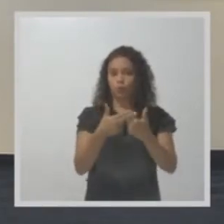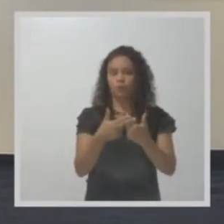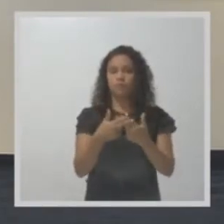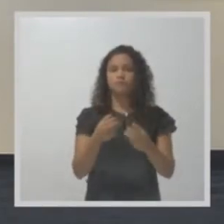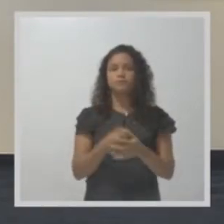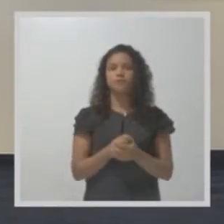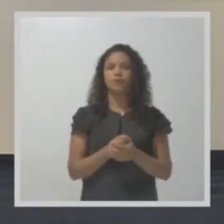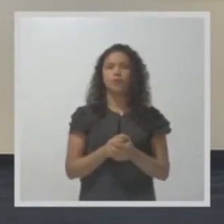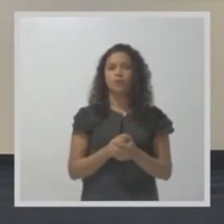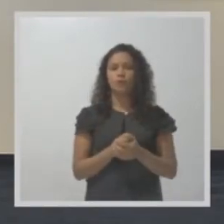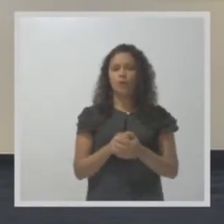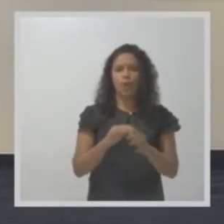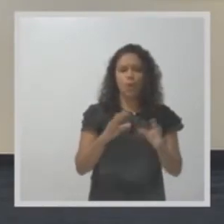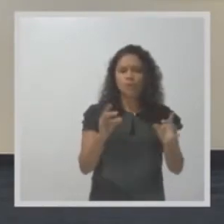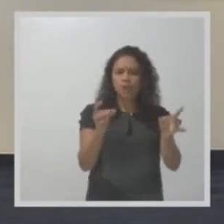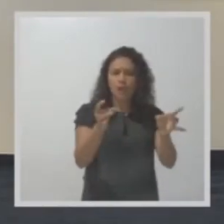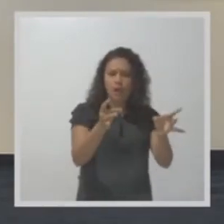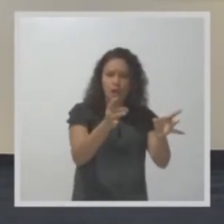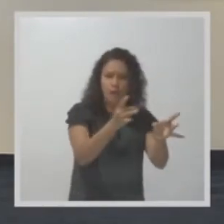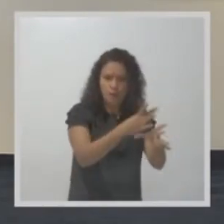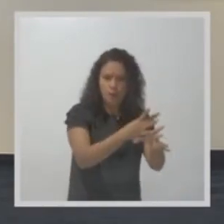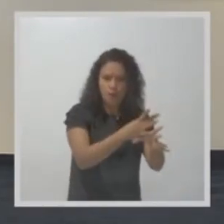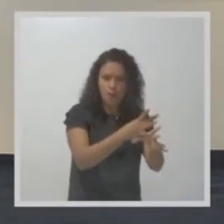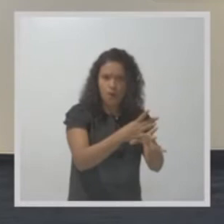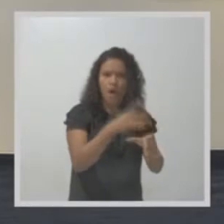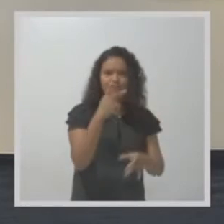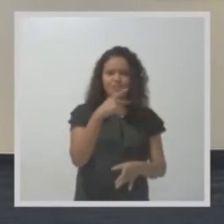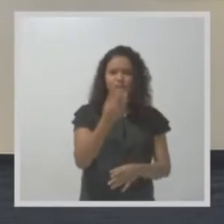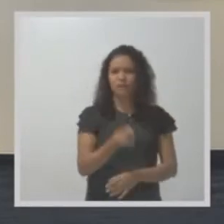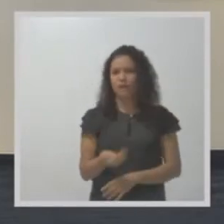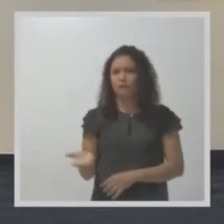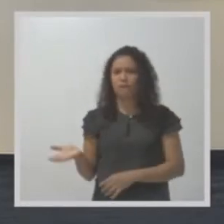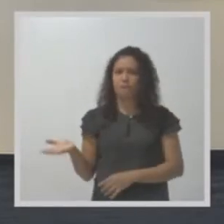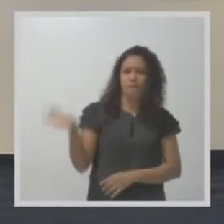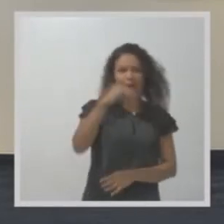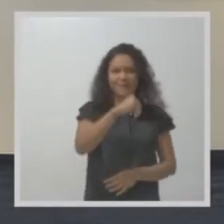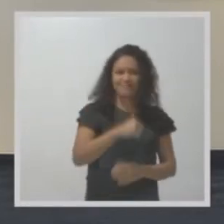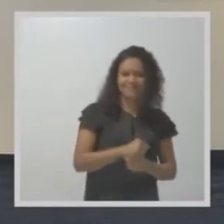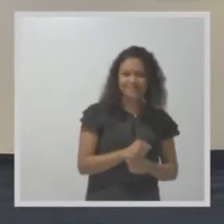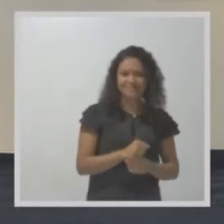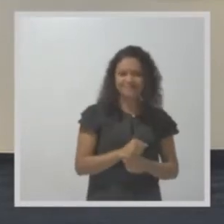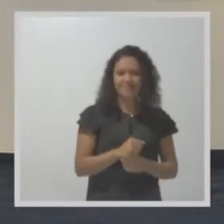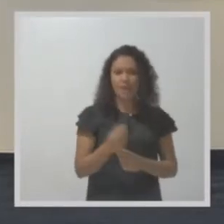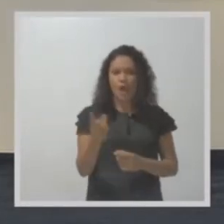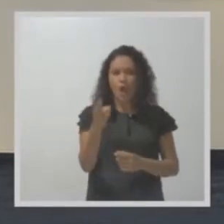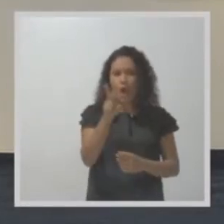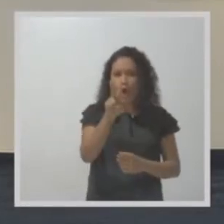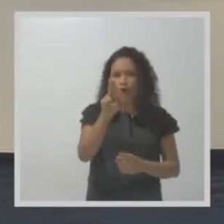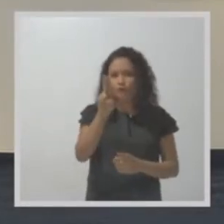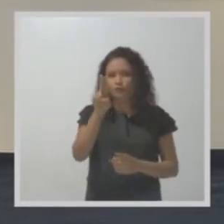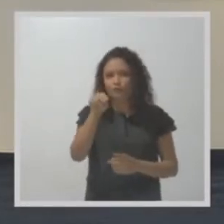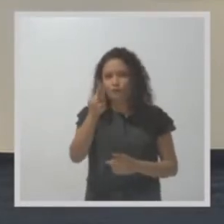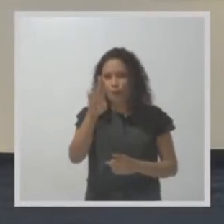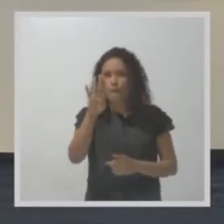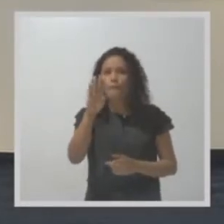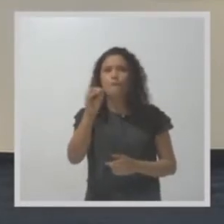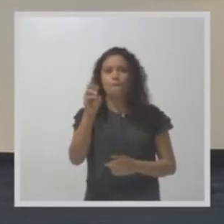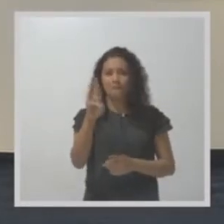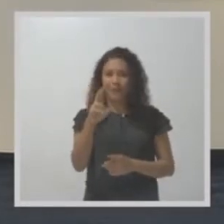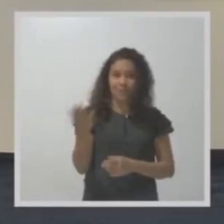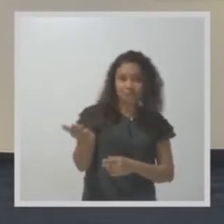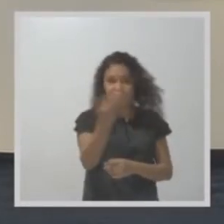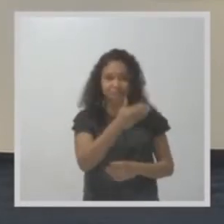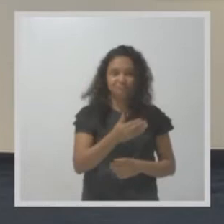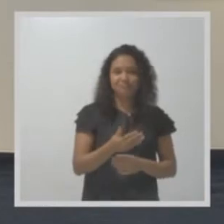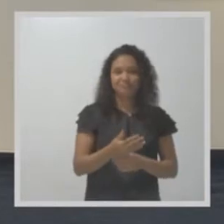nós dizemos o quê? Vamos embora, vambora. Essa palavrinha, que hoje nós usamos de um